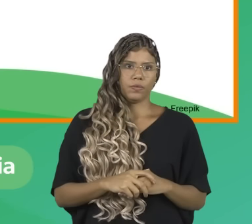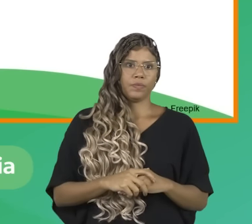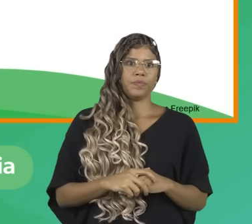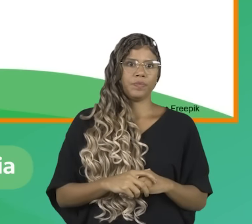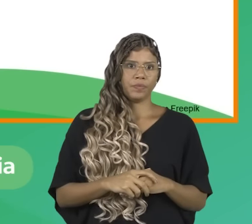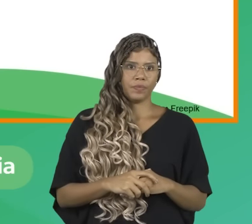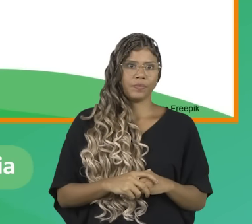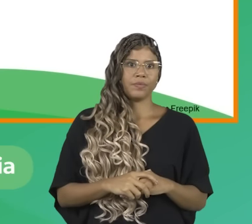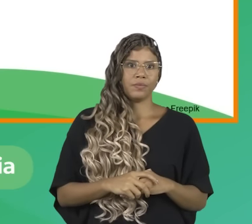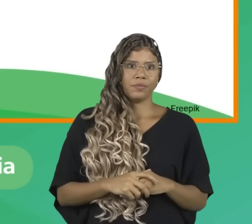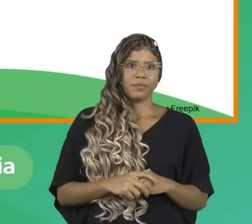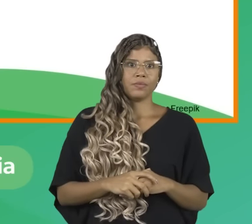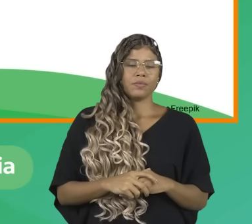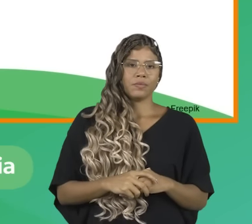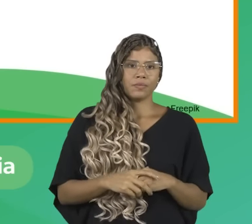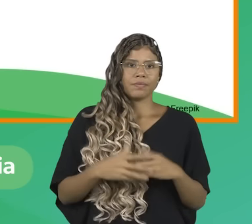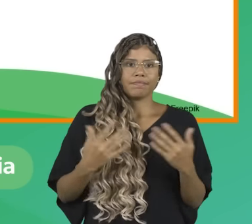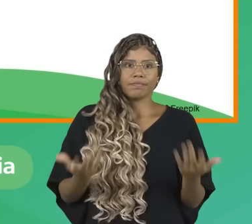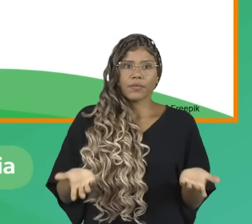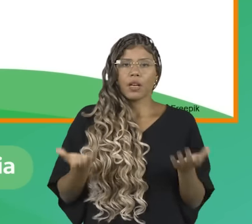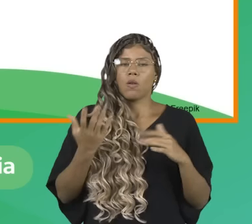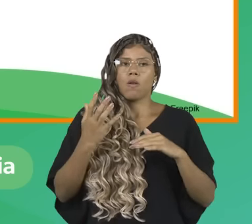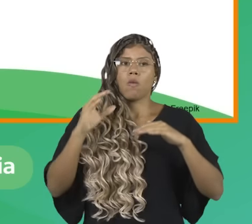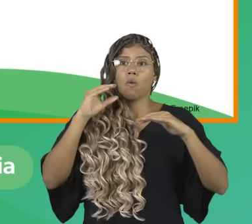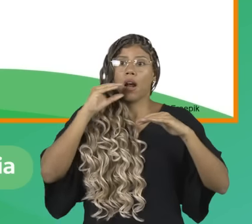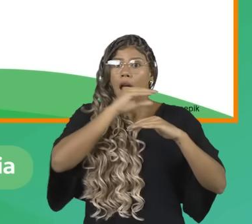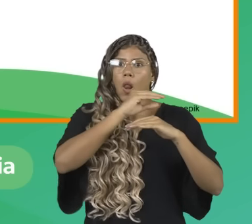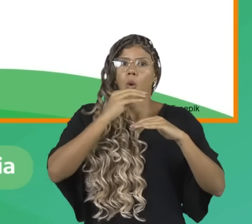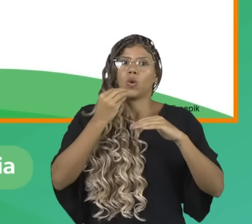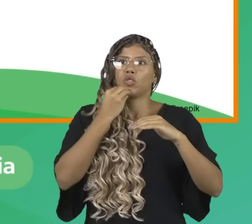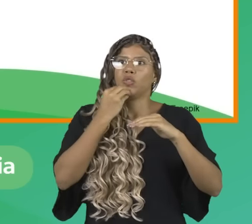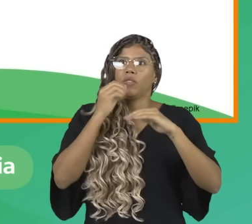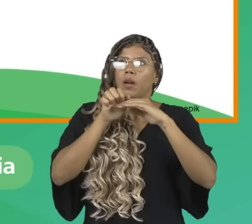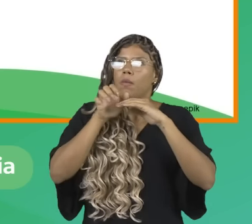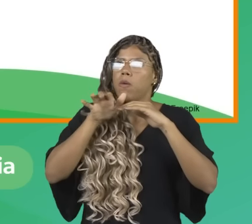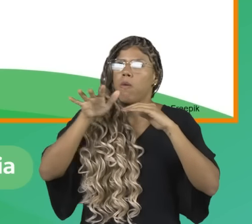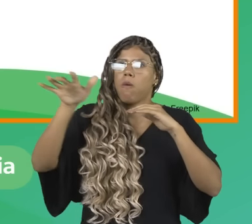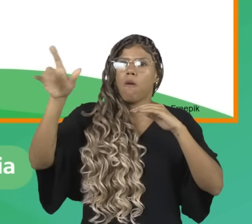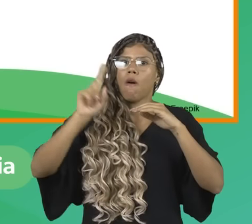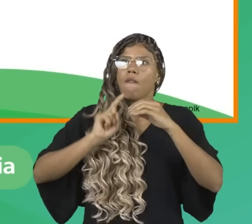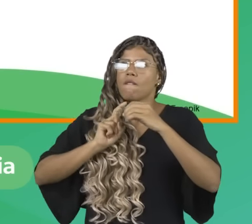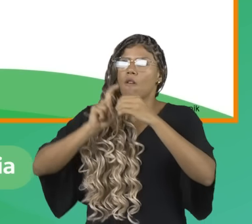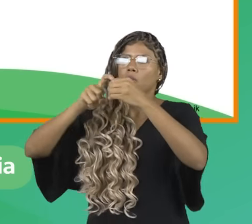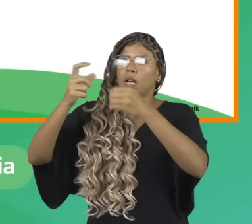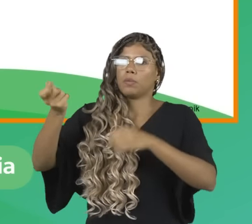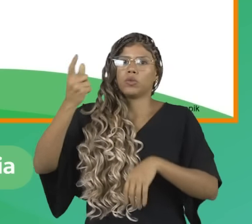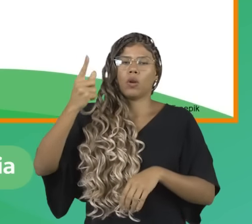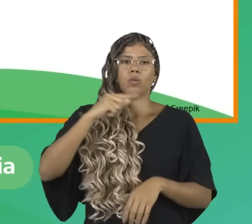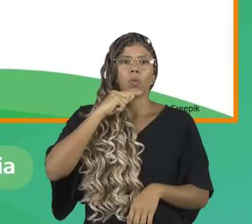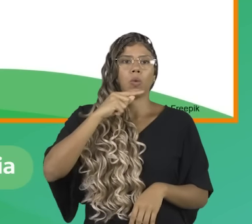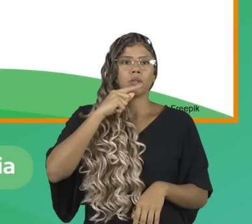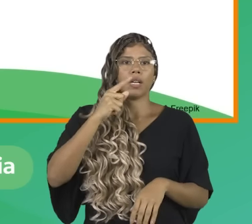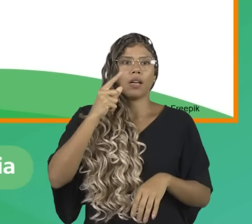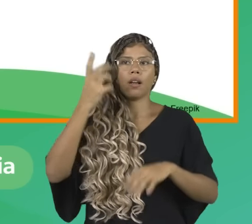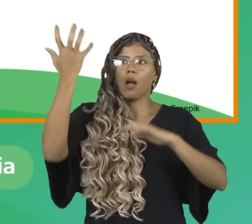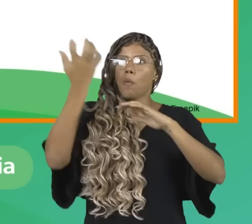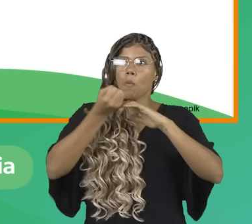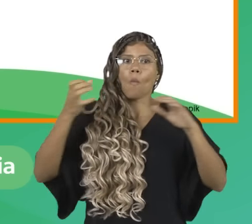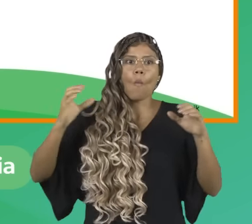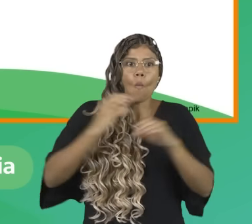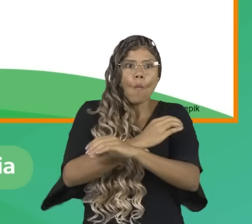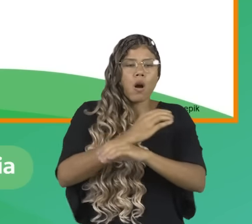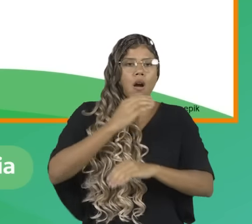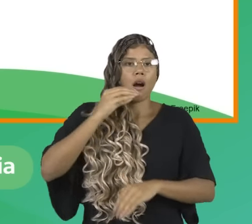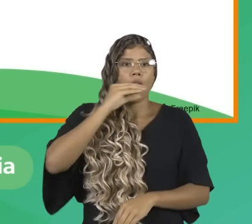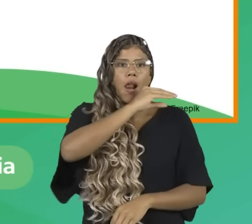calor que deveria sair de maneira equilibrada não sai. E por causa disso, acaba sendo retido. E essa mudança de